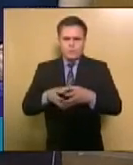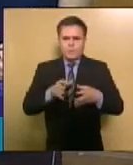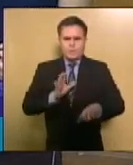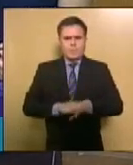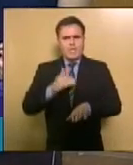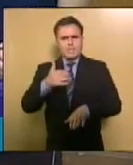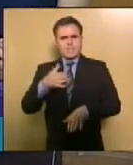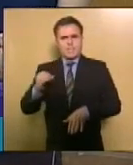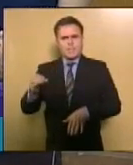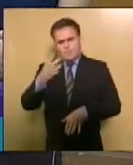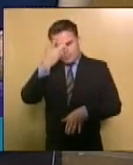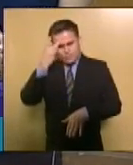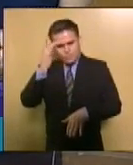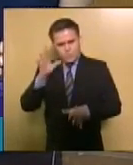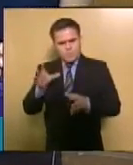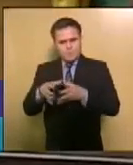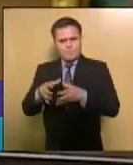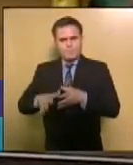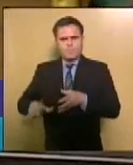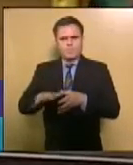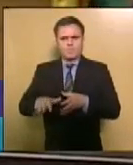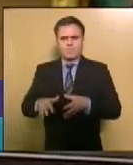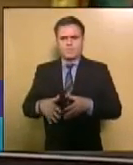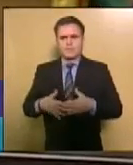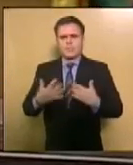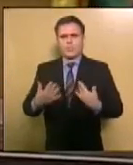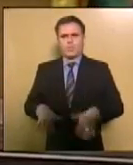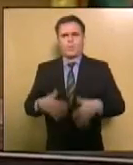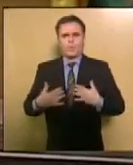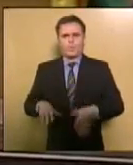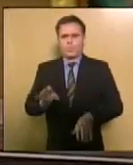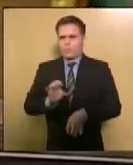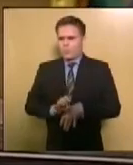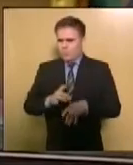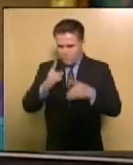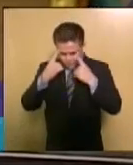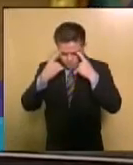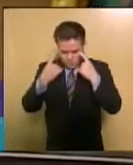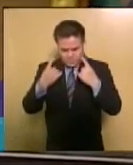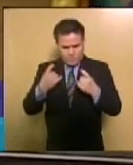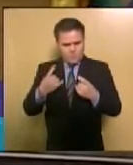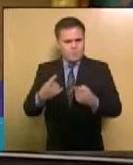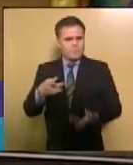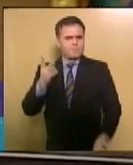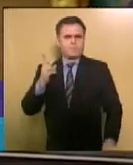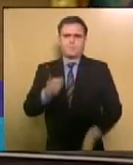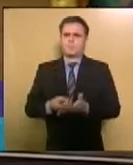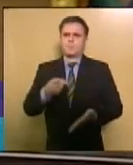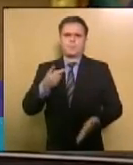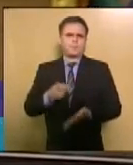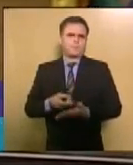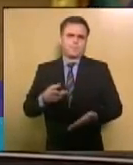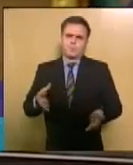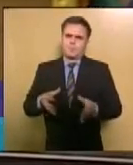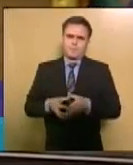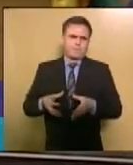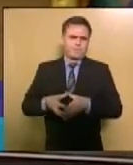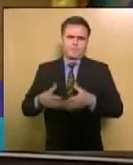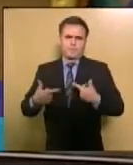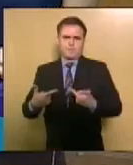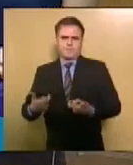de 100 elementos então era um estado assim que tinha crime da da da D com pau gangs se